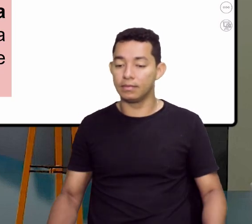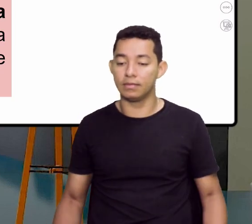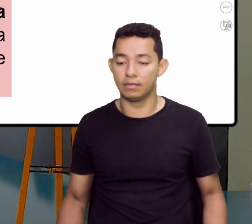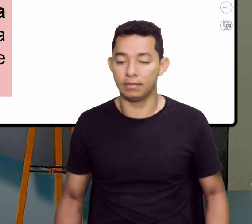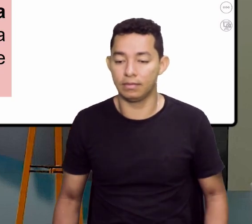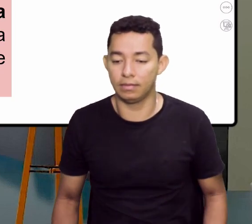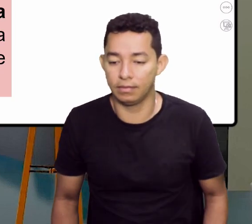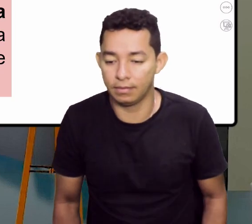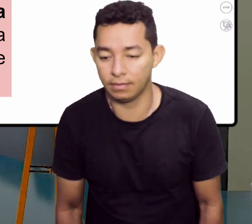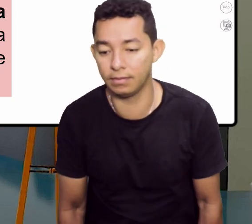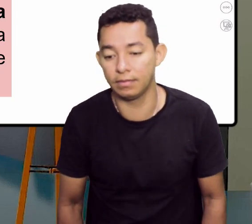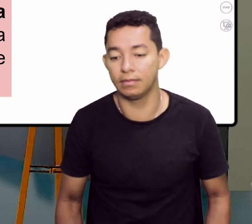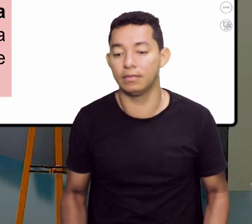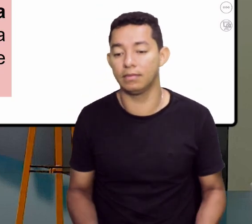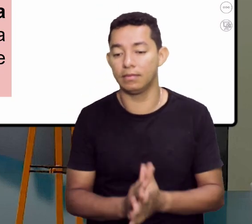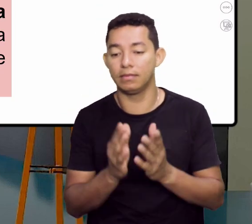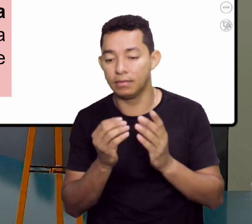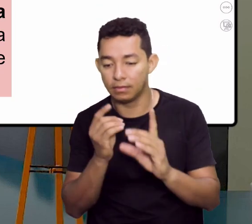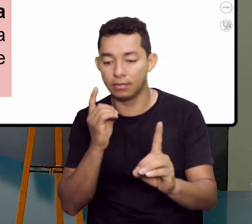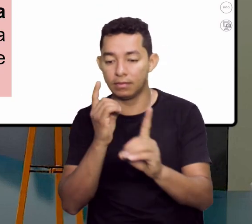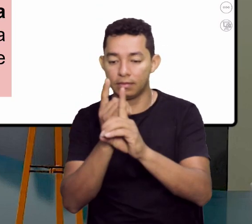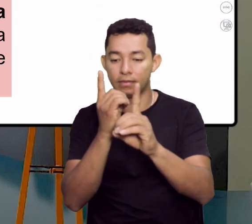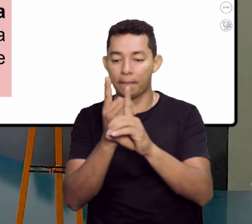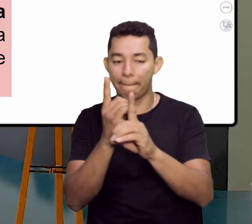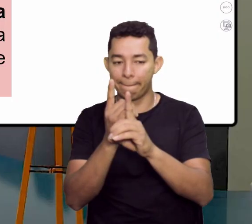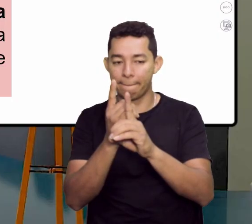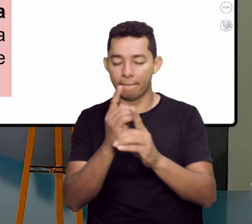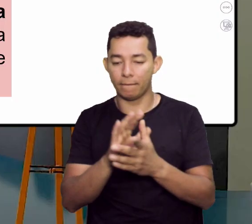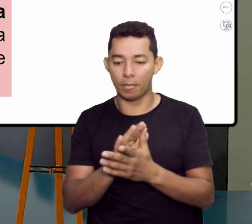quando descobre o que